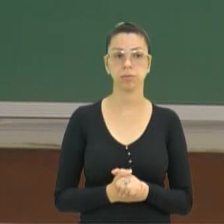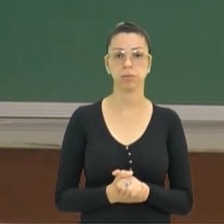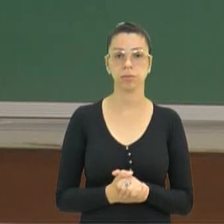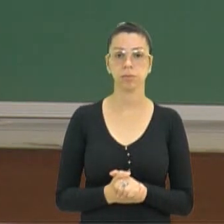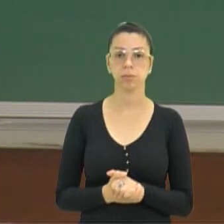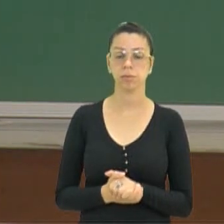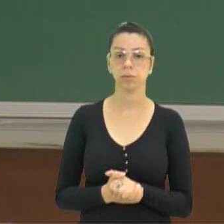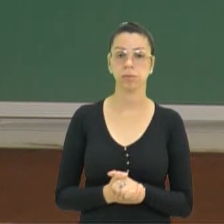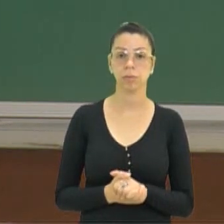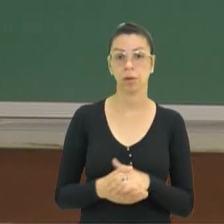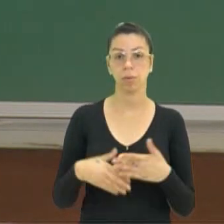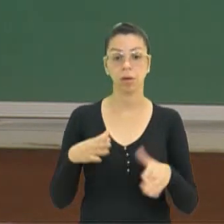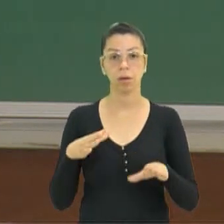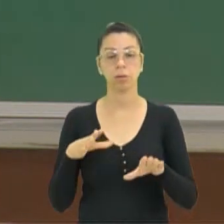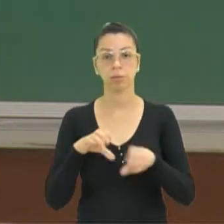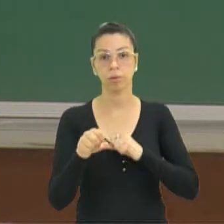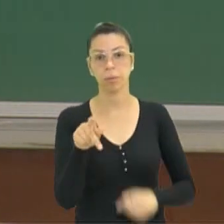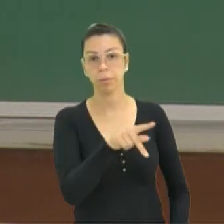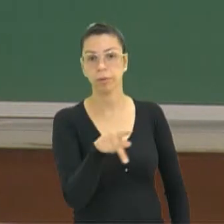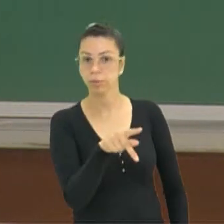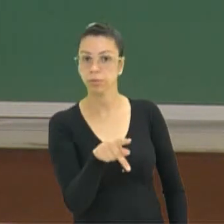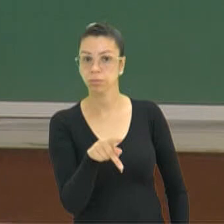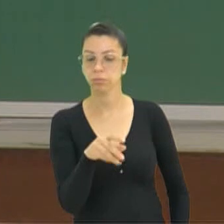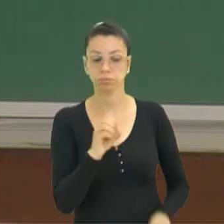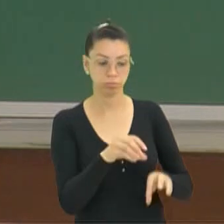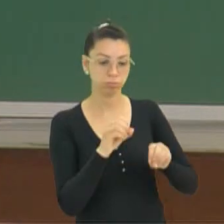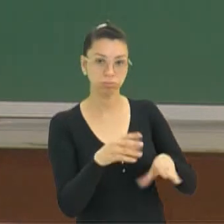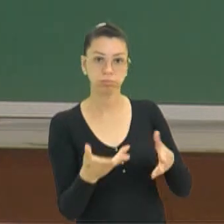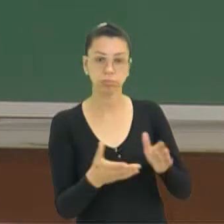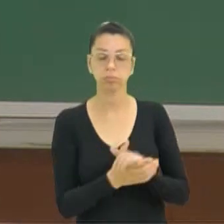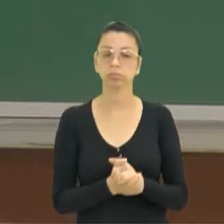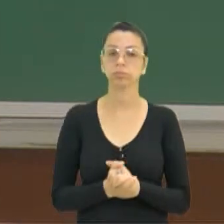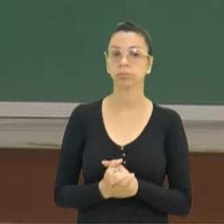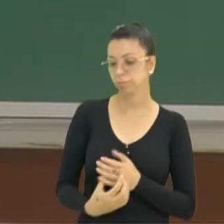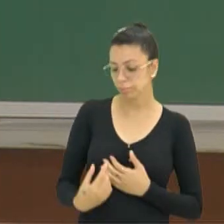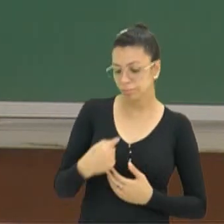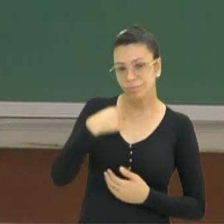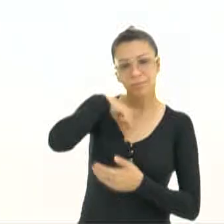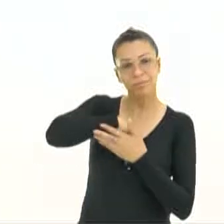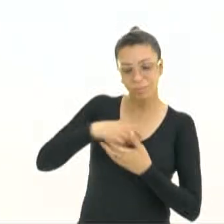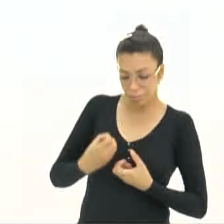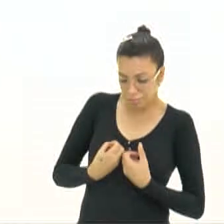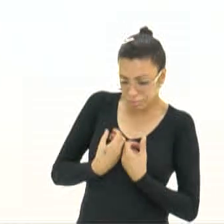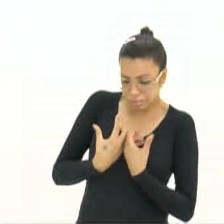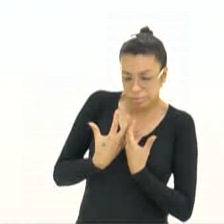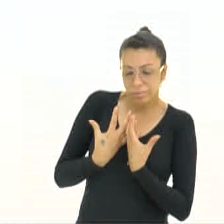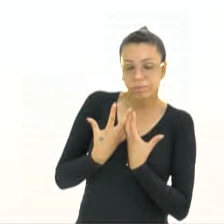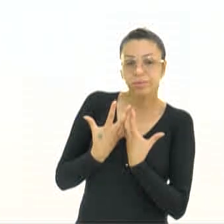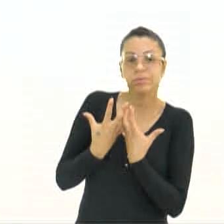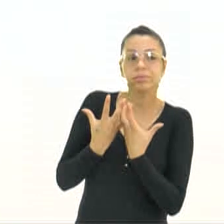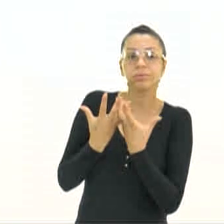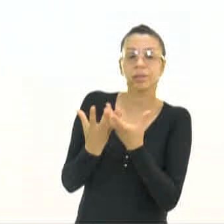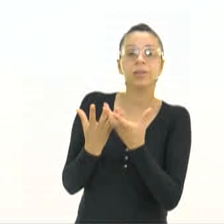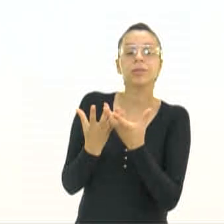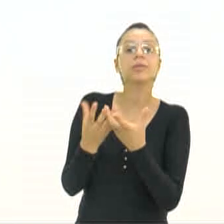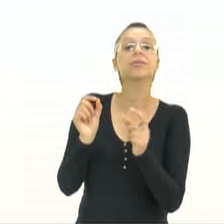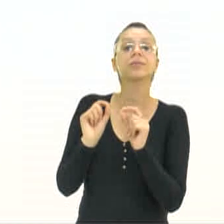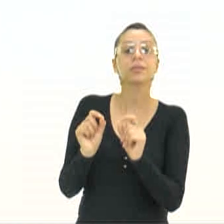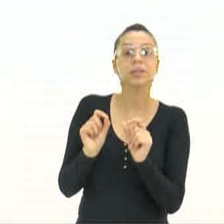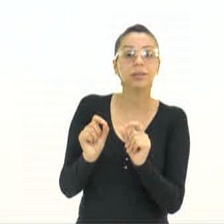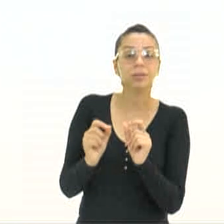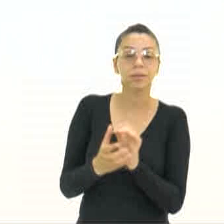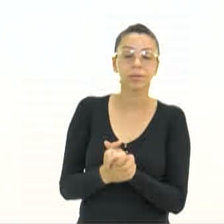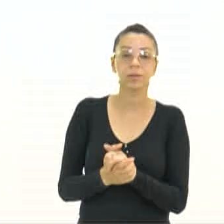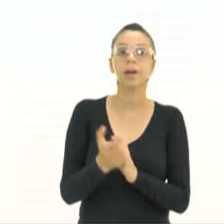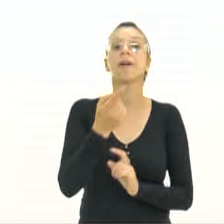teacher. Ela se torna uma professora. What grows in her? E o que cresce dentro dela? The desire to expand her horizons.